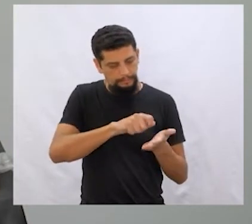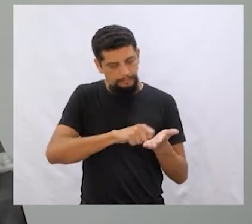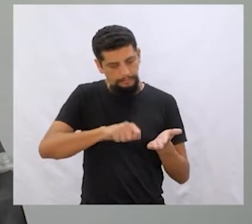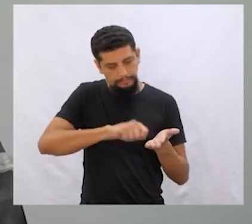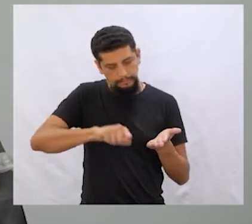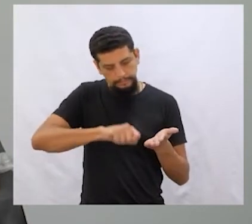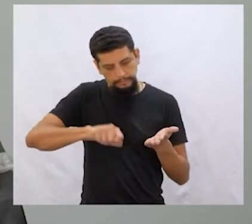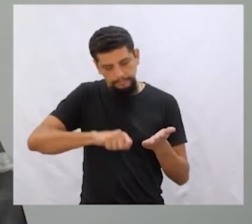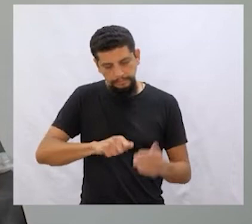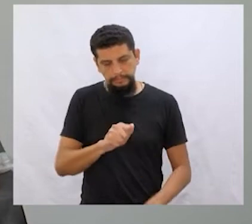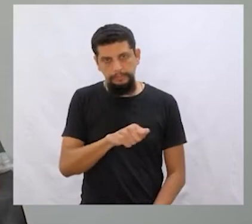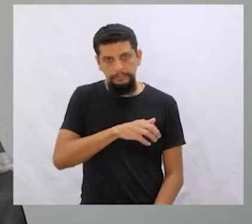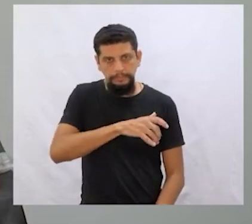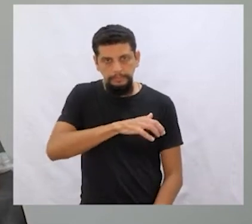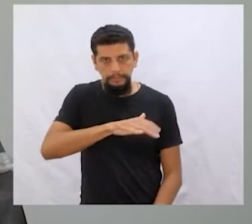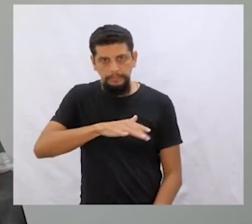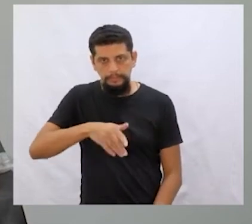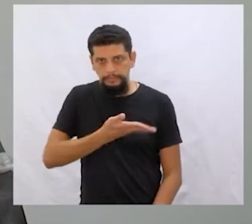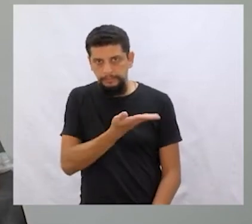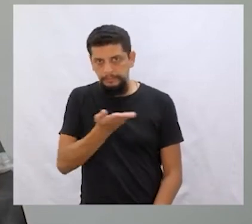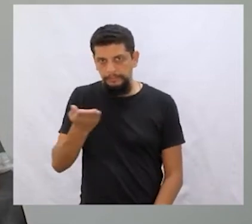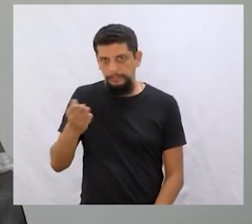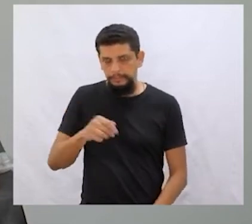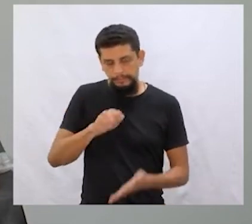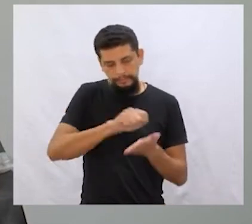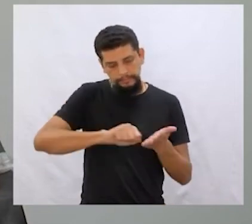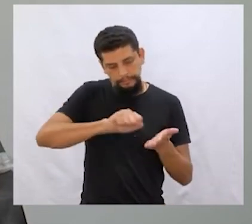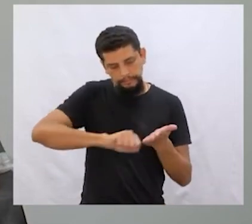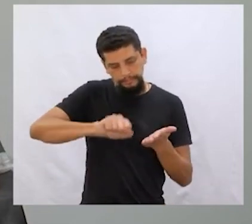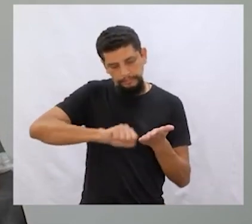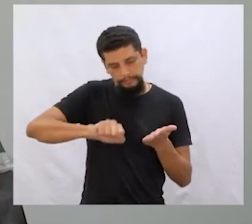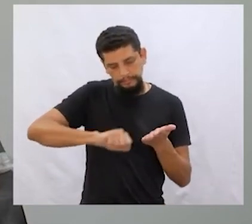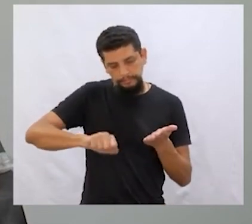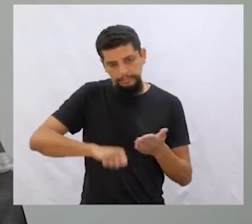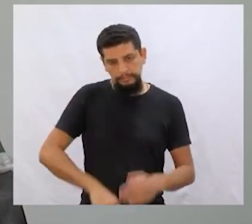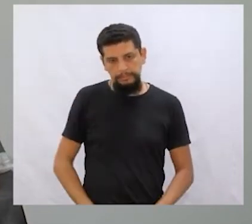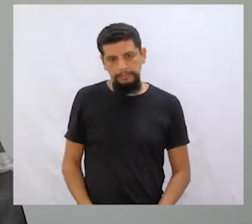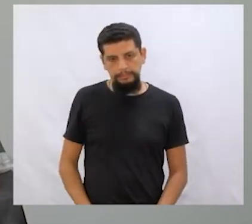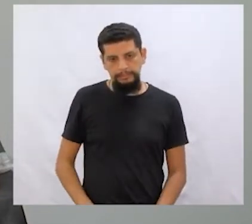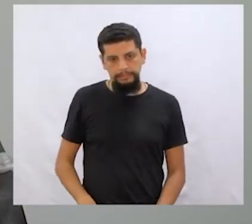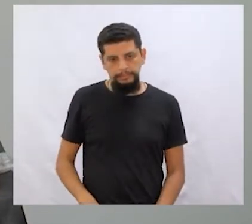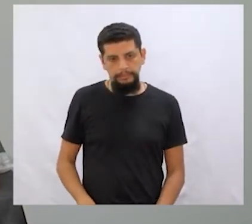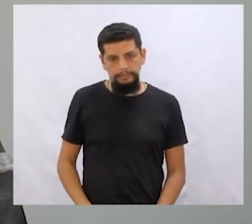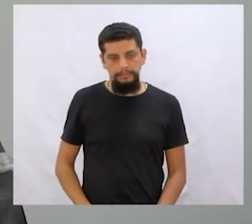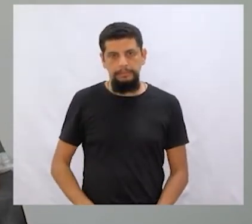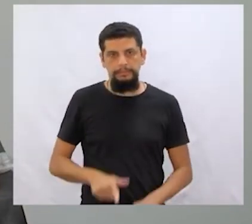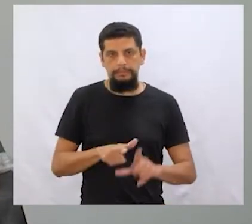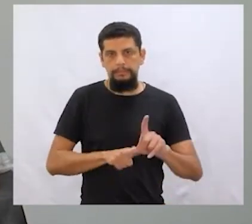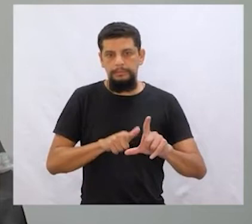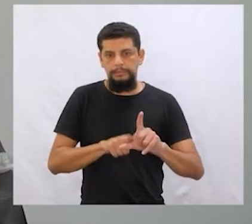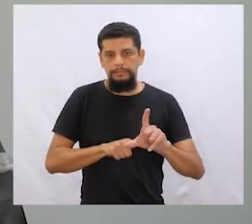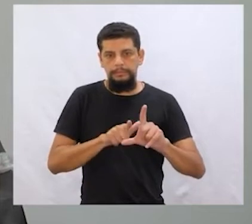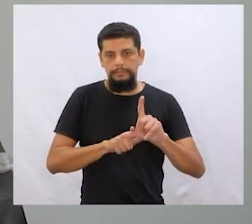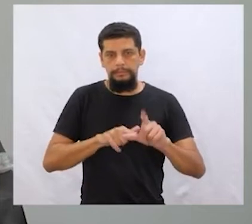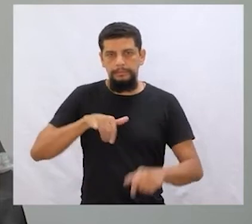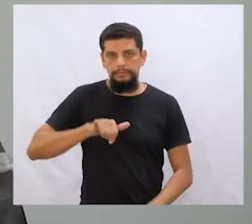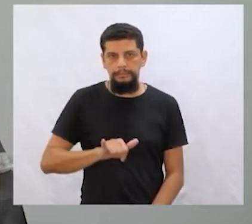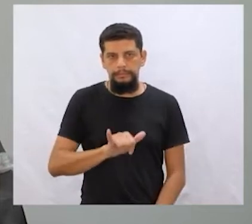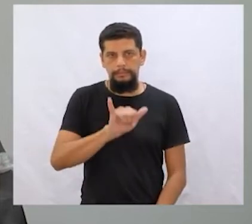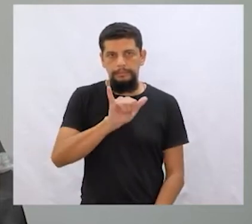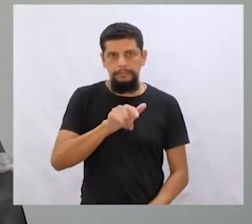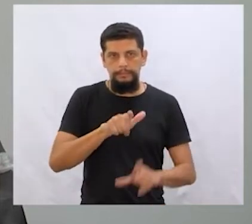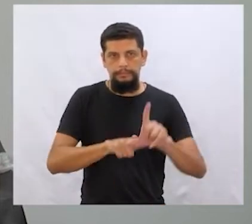fazendo o alfabeto, né? E vocês vão escrever aqui embaixo a letra